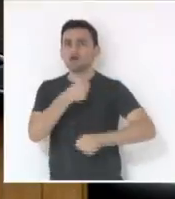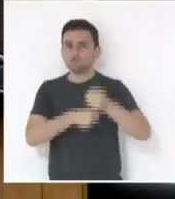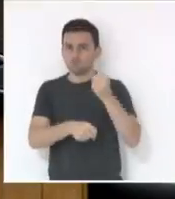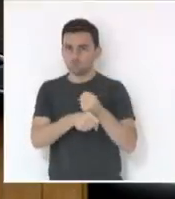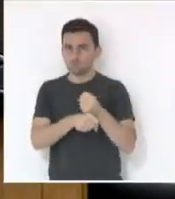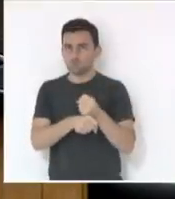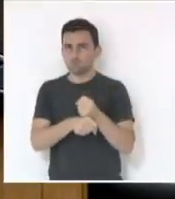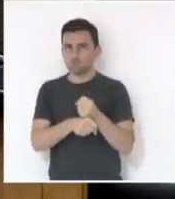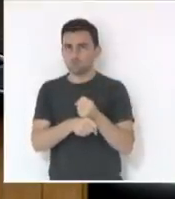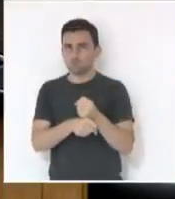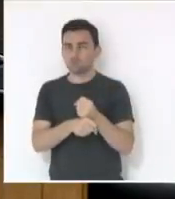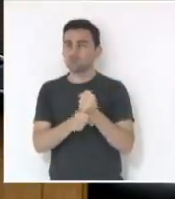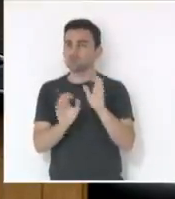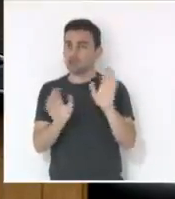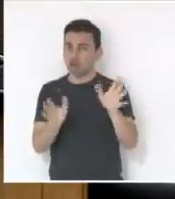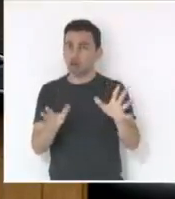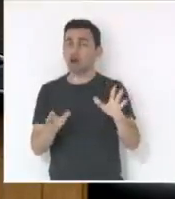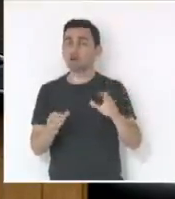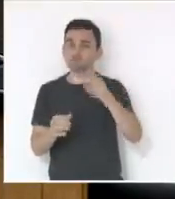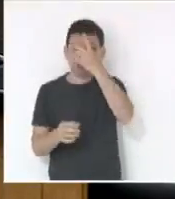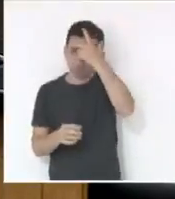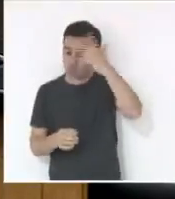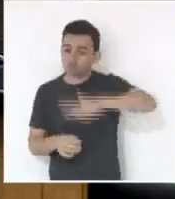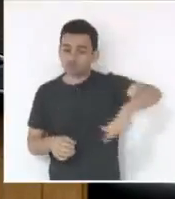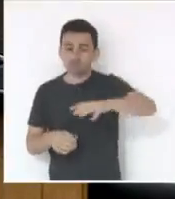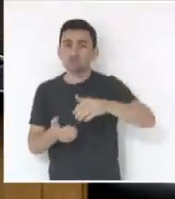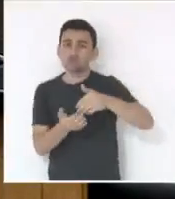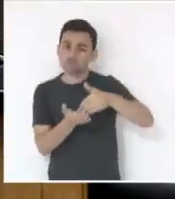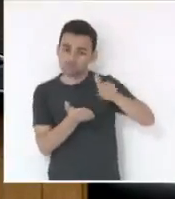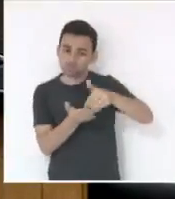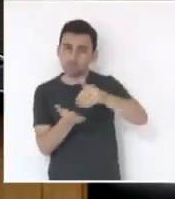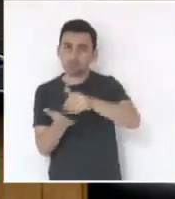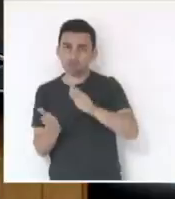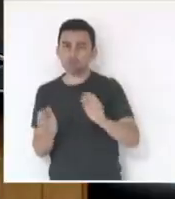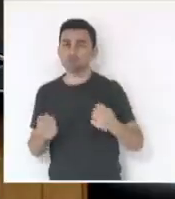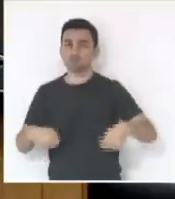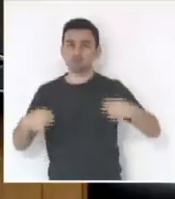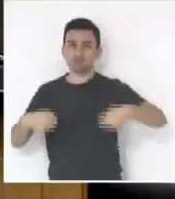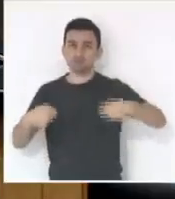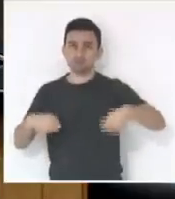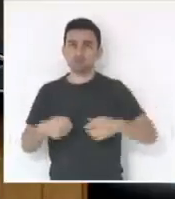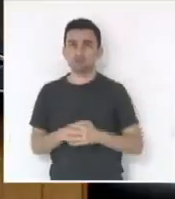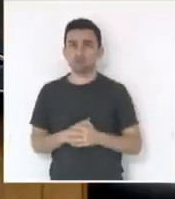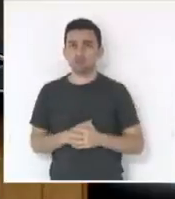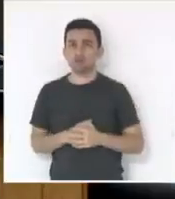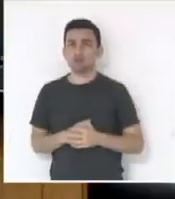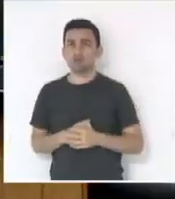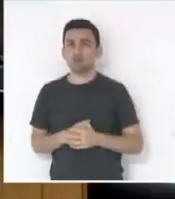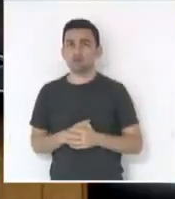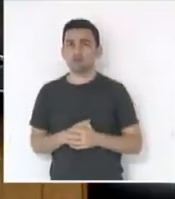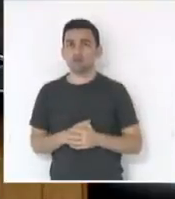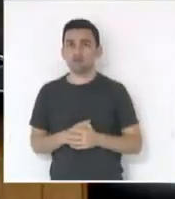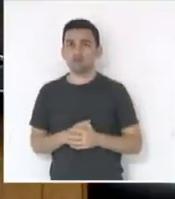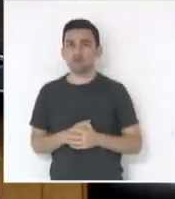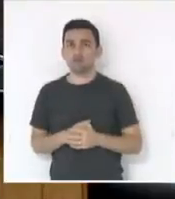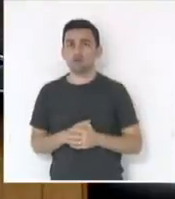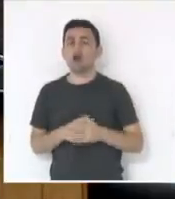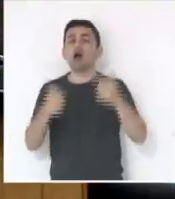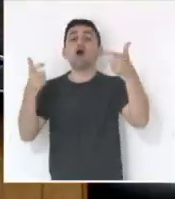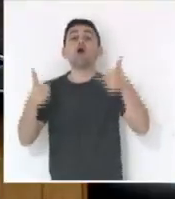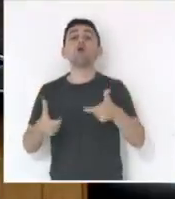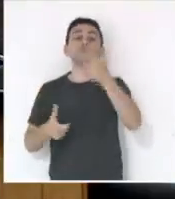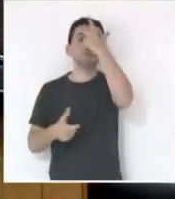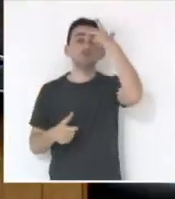para ter tirado essas pessoas. Na época, deu esse mesmo problema que Vossa Excelência está levantando. Colocar onde